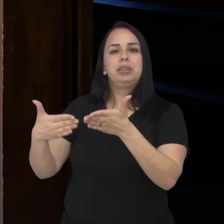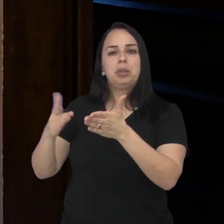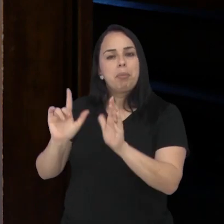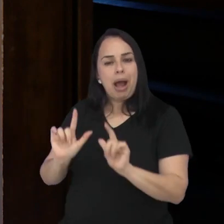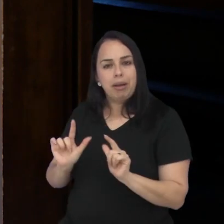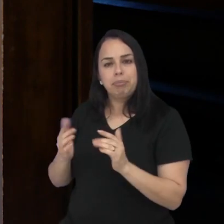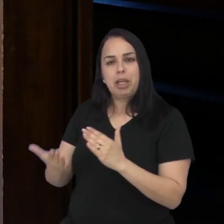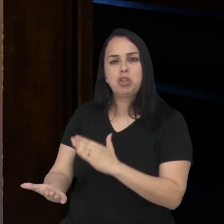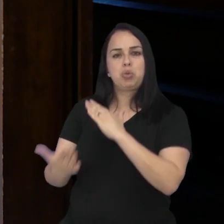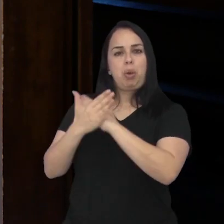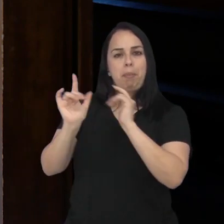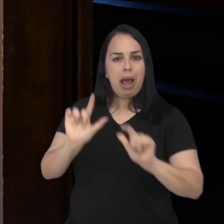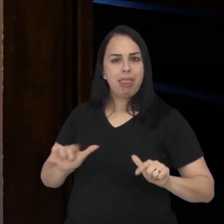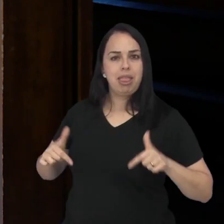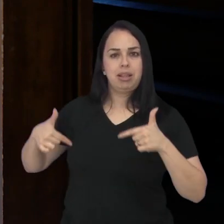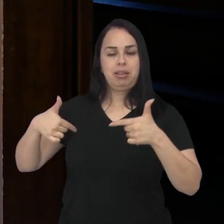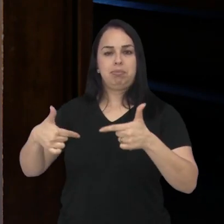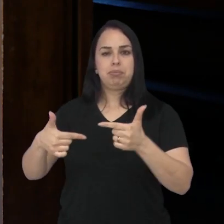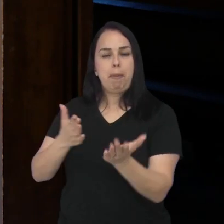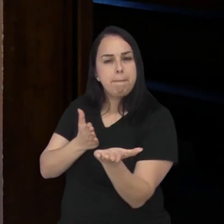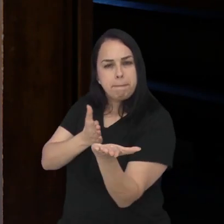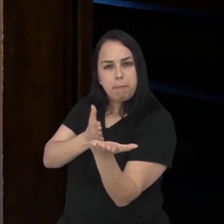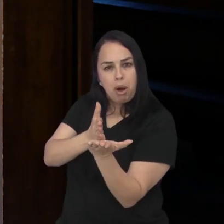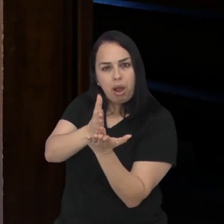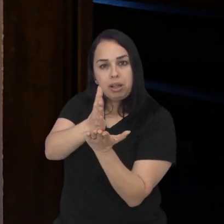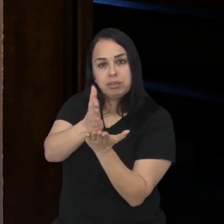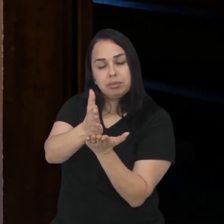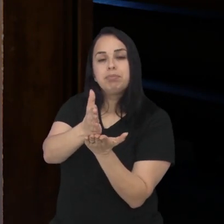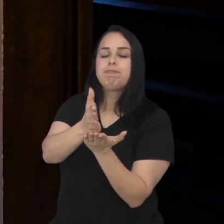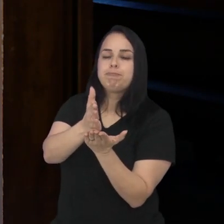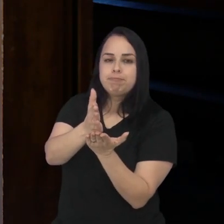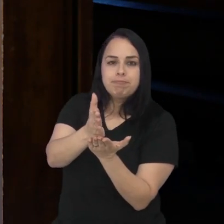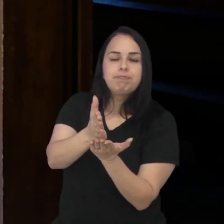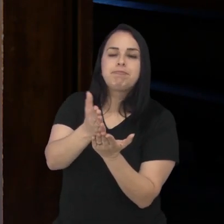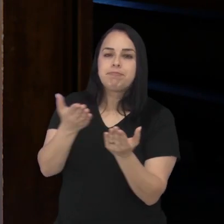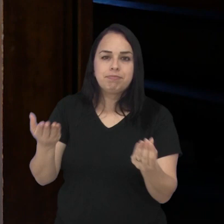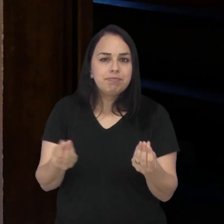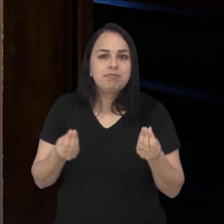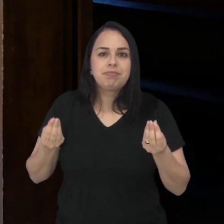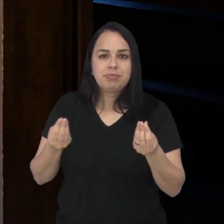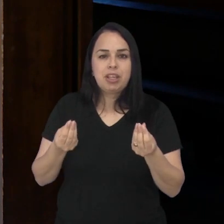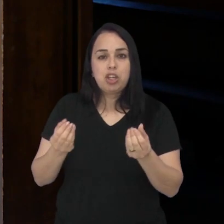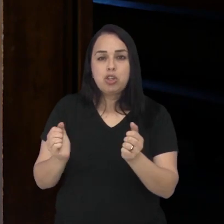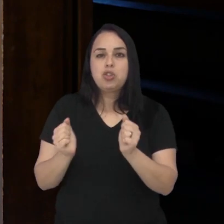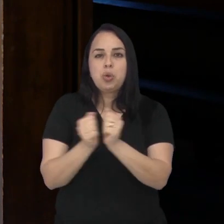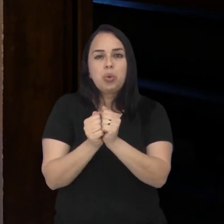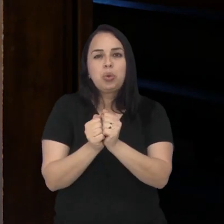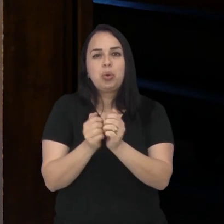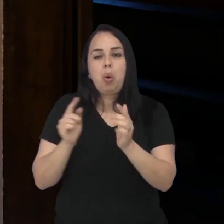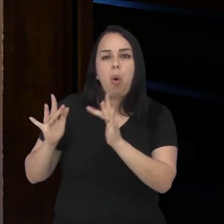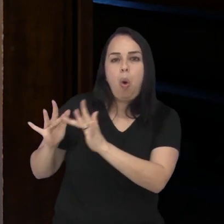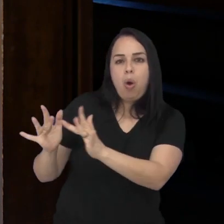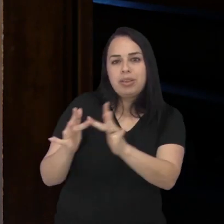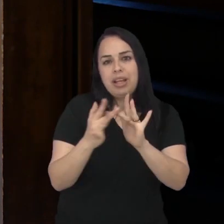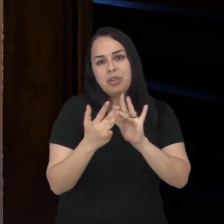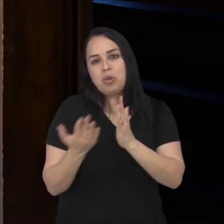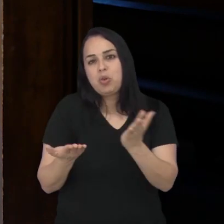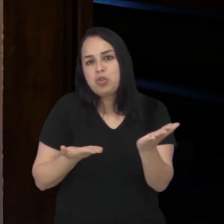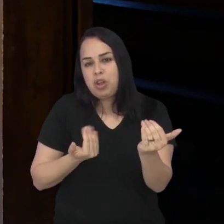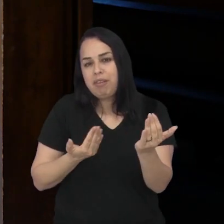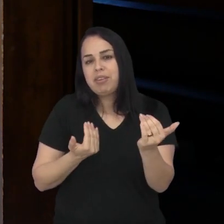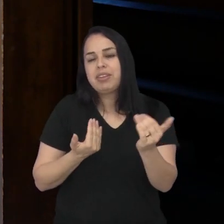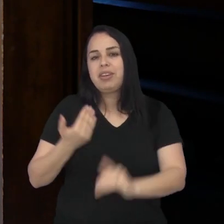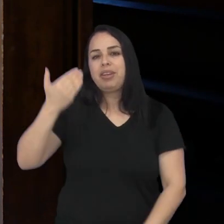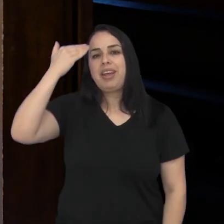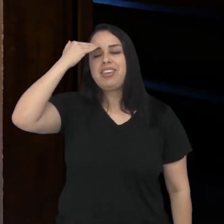uma atitude um pouco mais para frente, uma atitude um pouco mais estando junto com os jovens. Eu acho que isso me ajudou